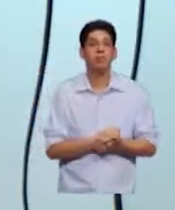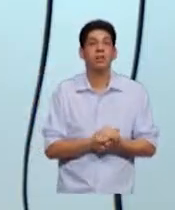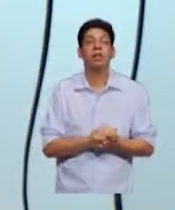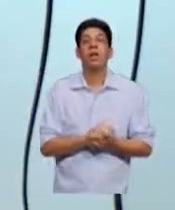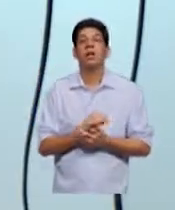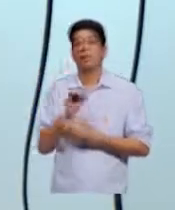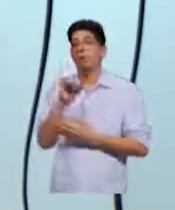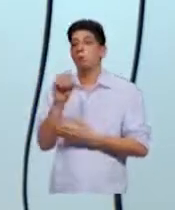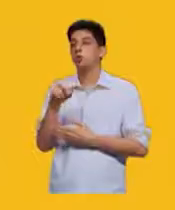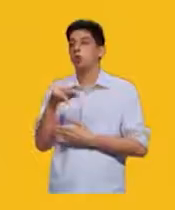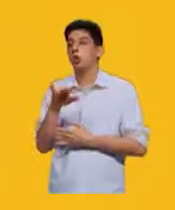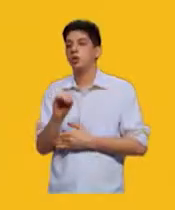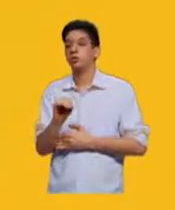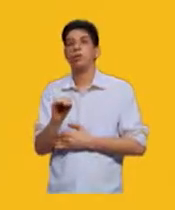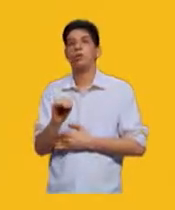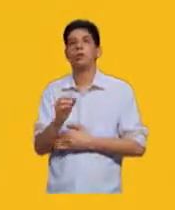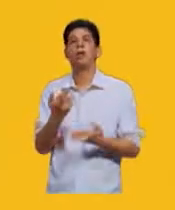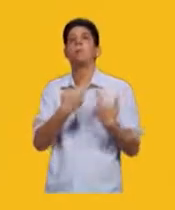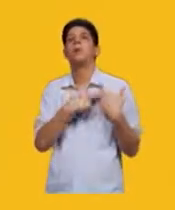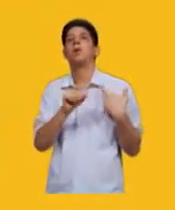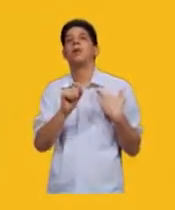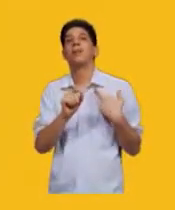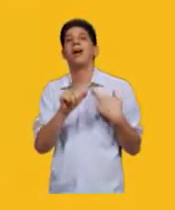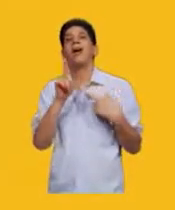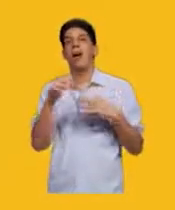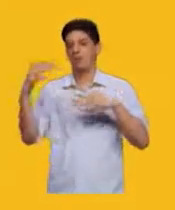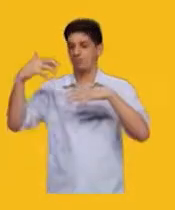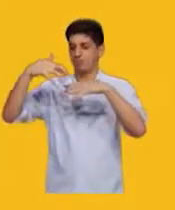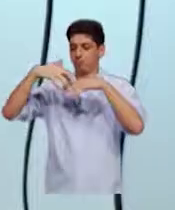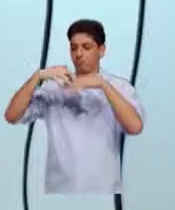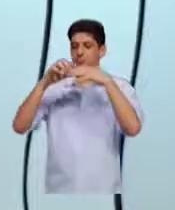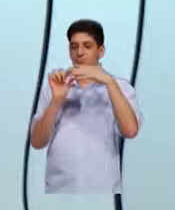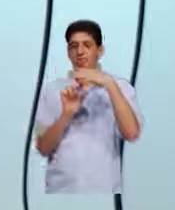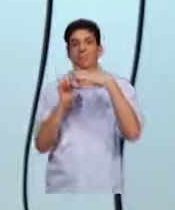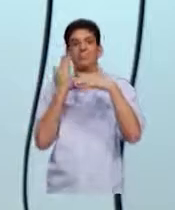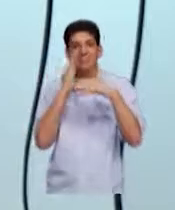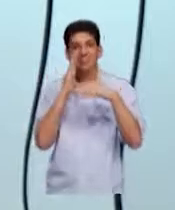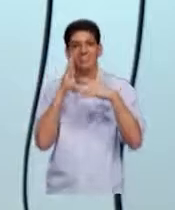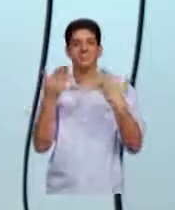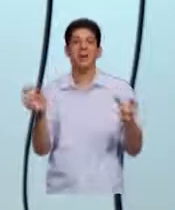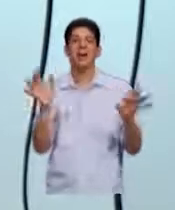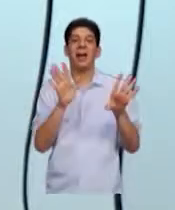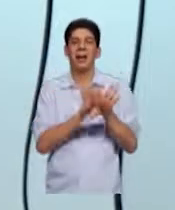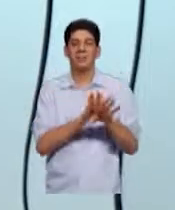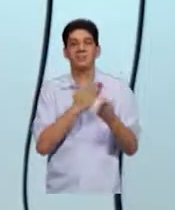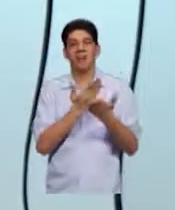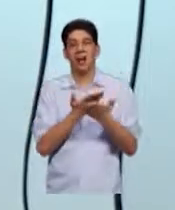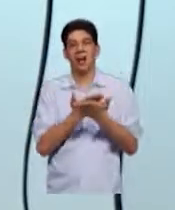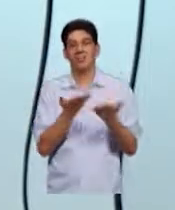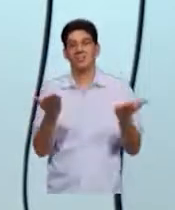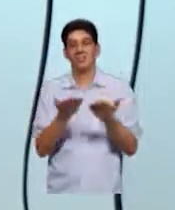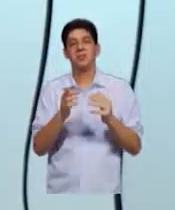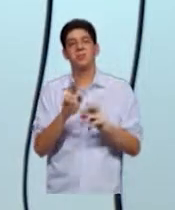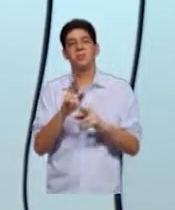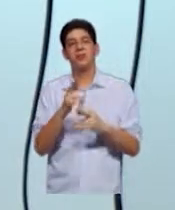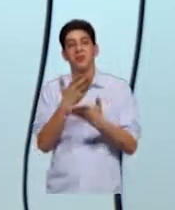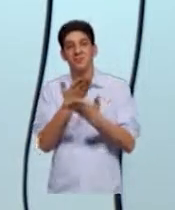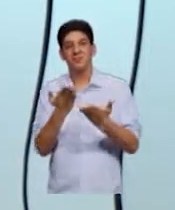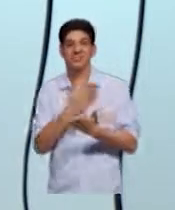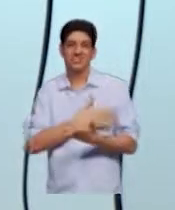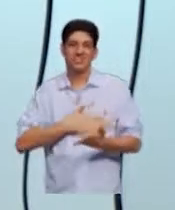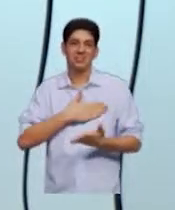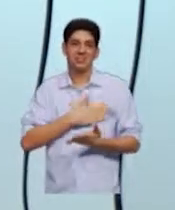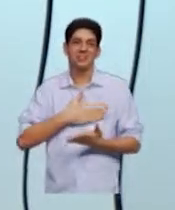falei para vocês que é filtrar a radiação emitida pelo Sol. Então, chegamos no final da aula. Espero que você tenha